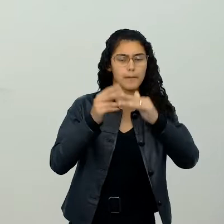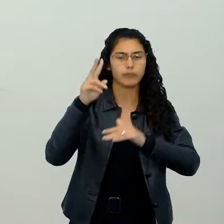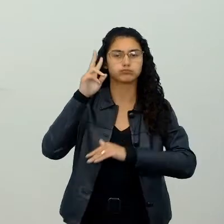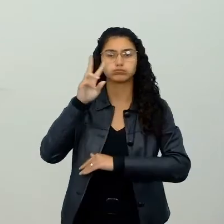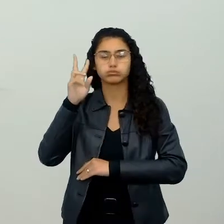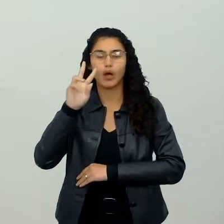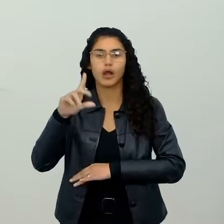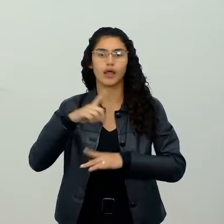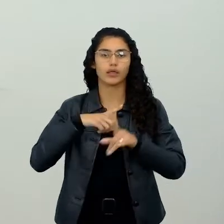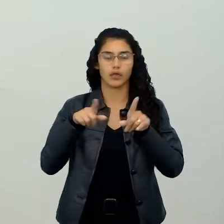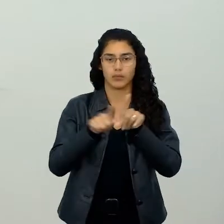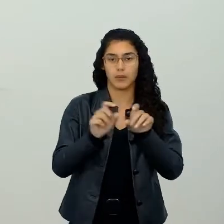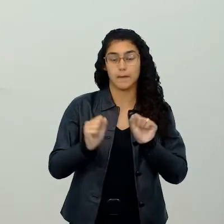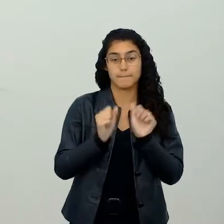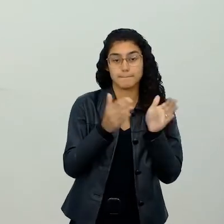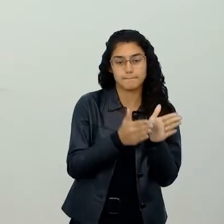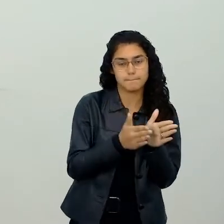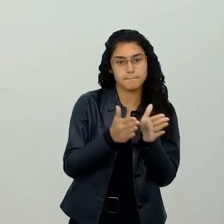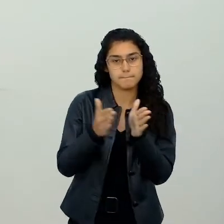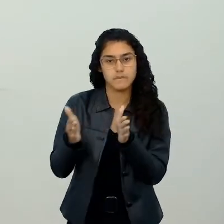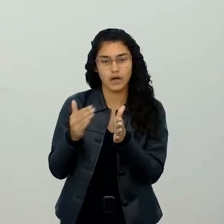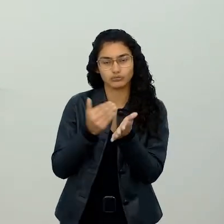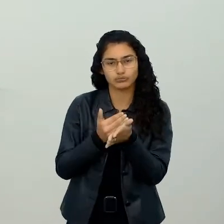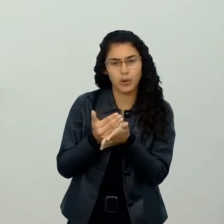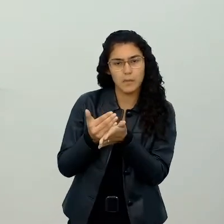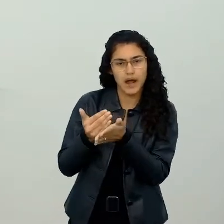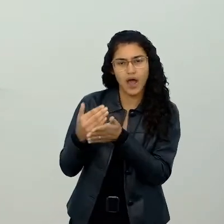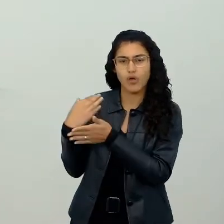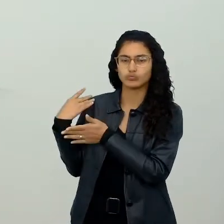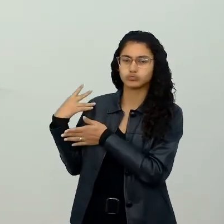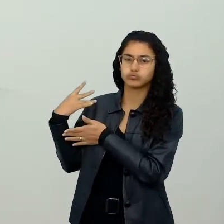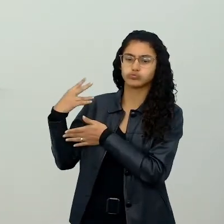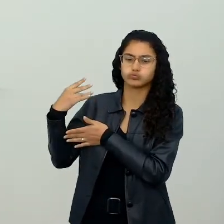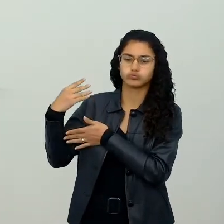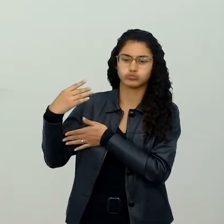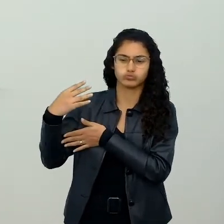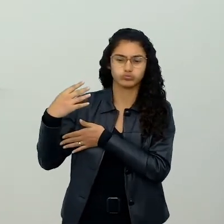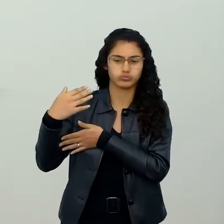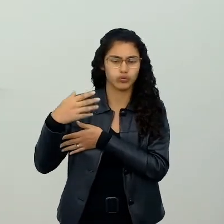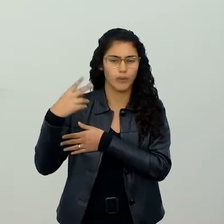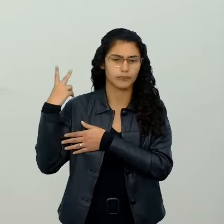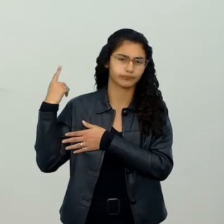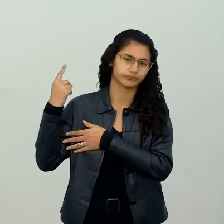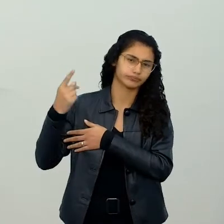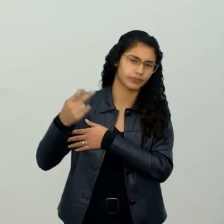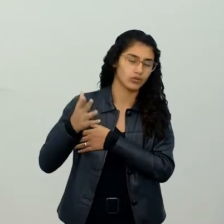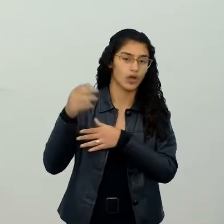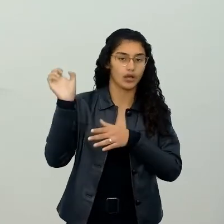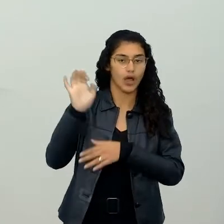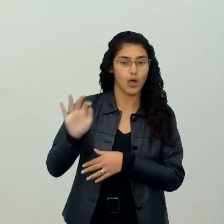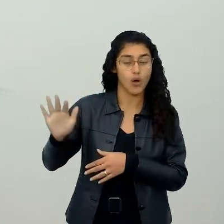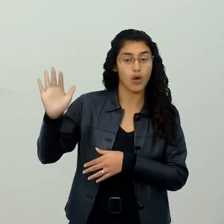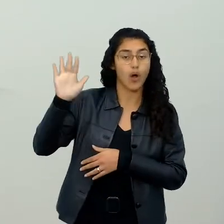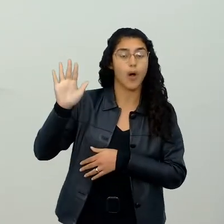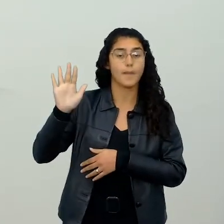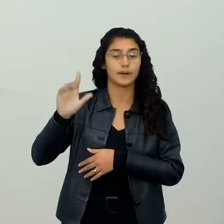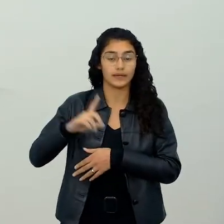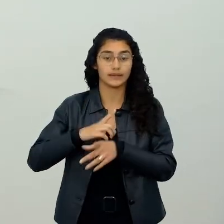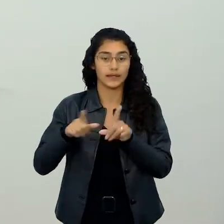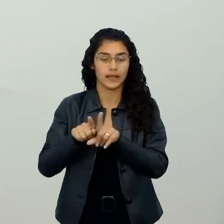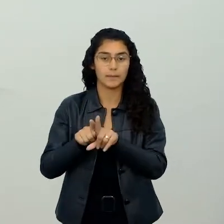histórica que parte desde os primórdios aí do mercantilismo na Europa, do tráfico